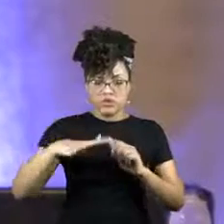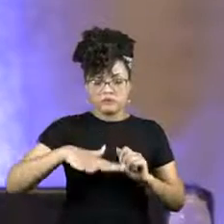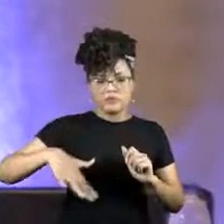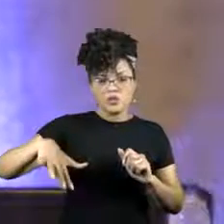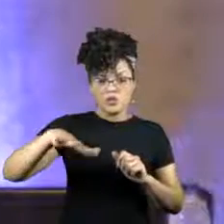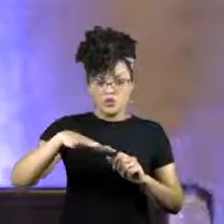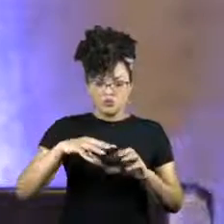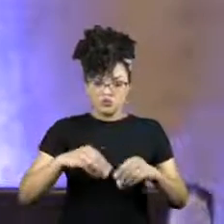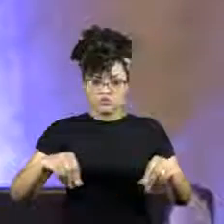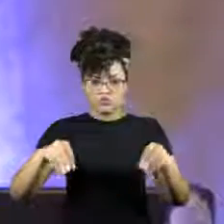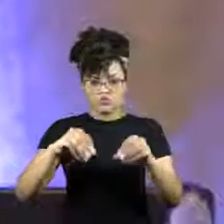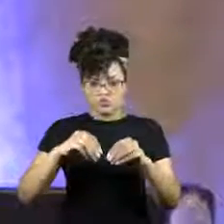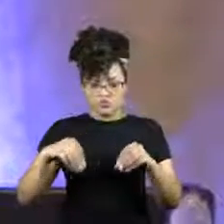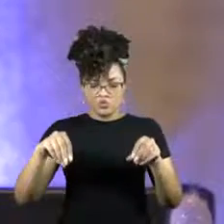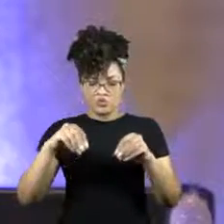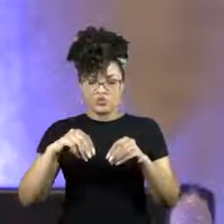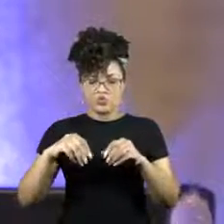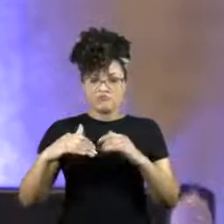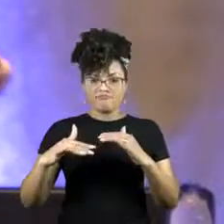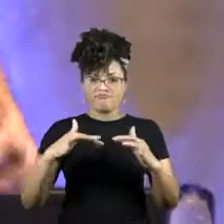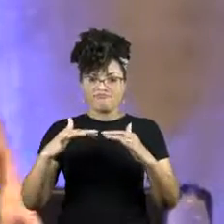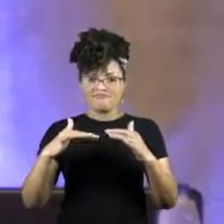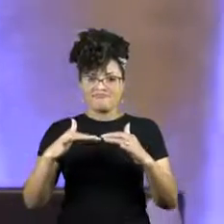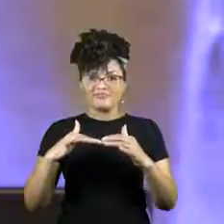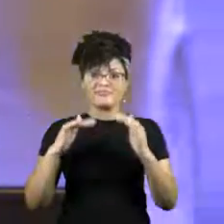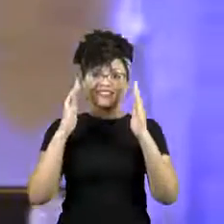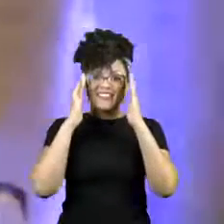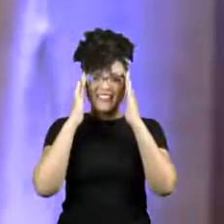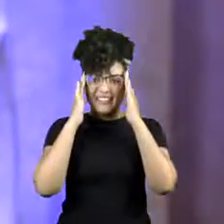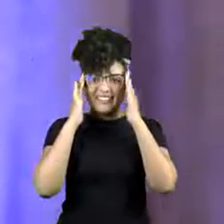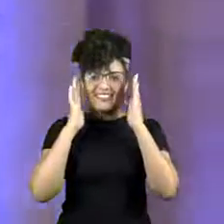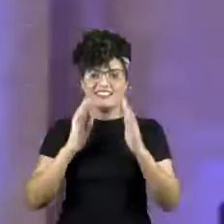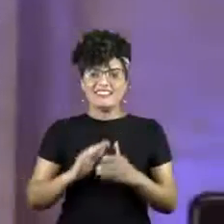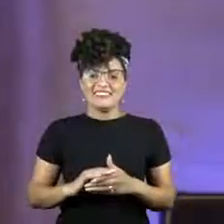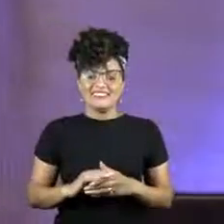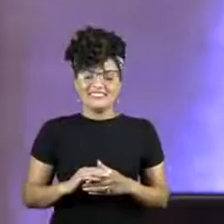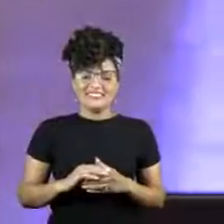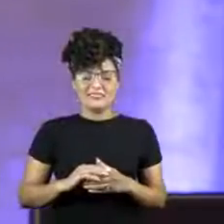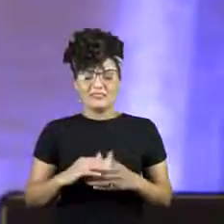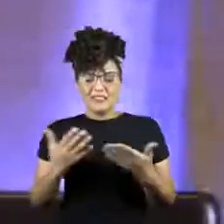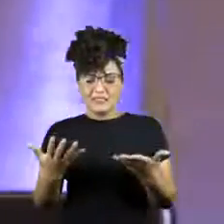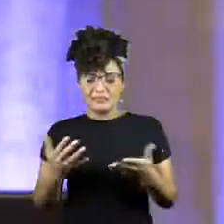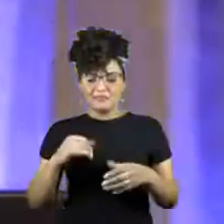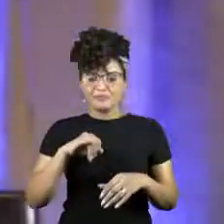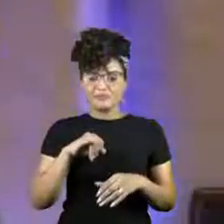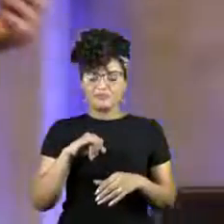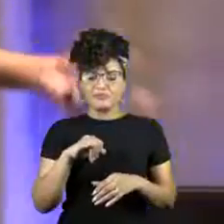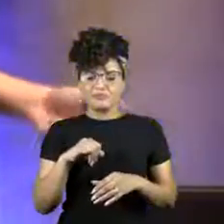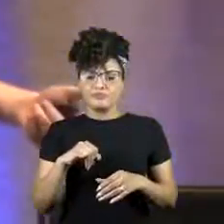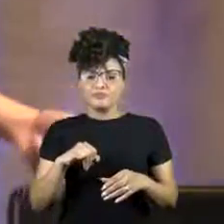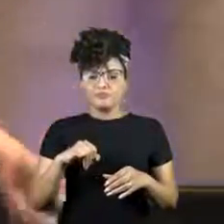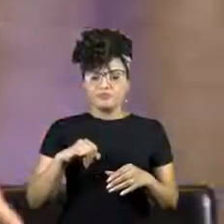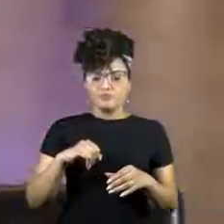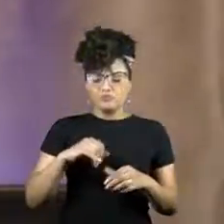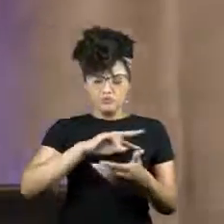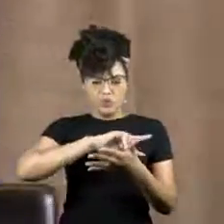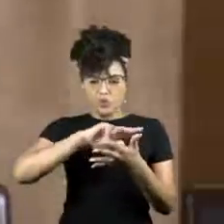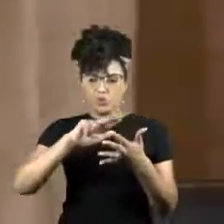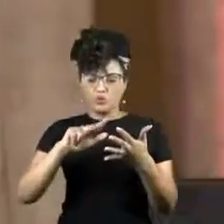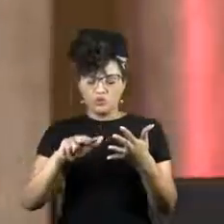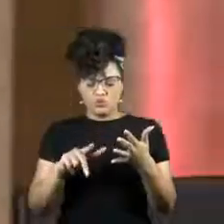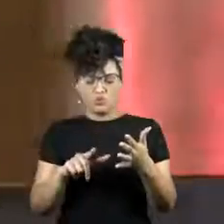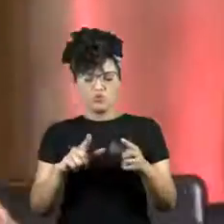O método de Felênios, sim, ele considera o nível freático dentro de um maciço, né? E assim como muitos outros. Né?